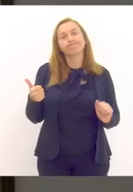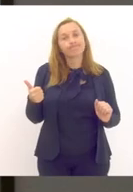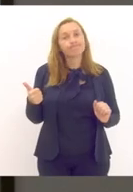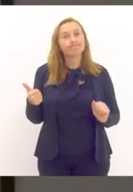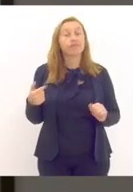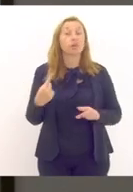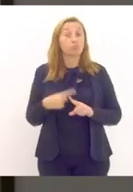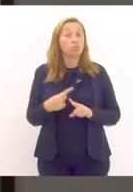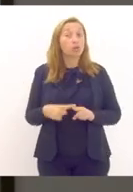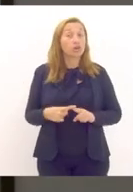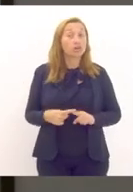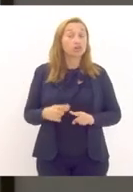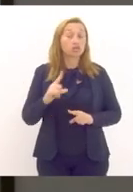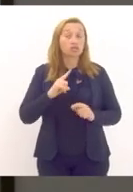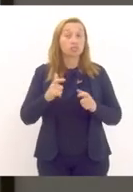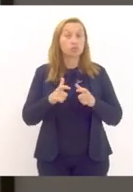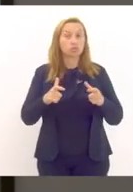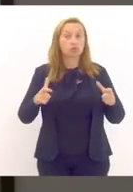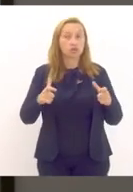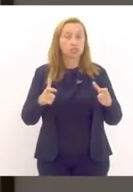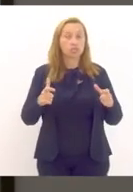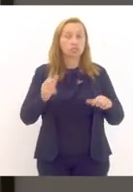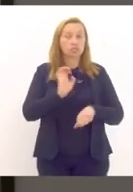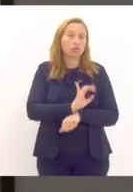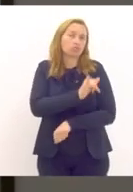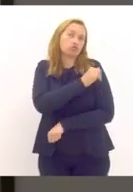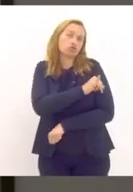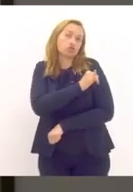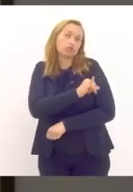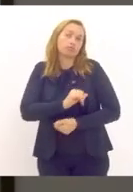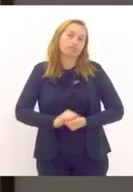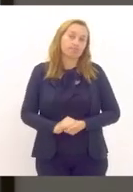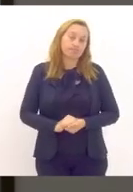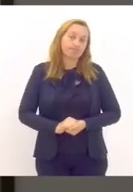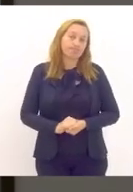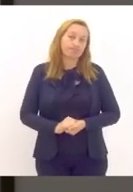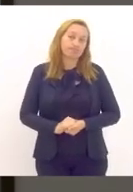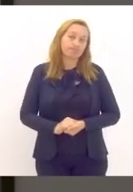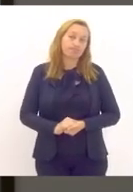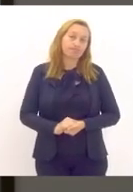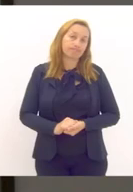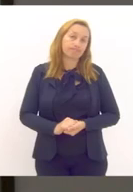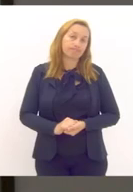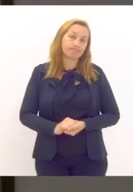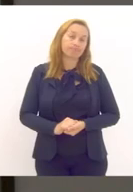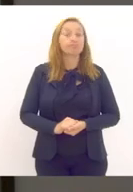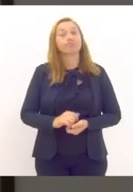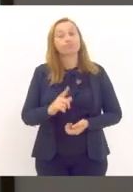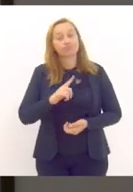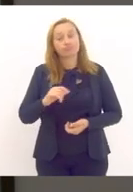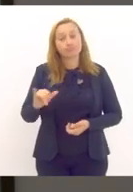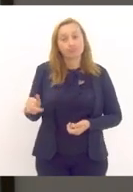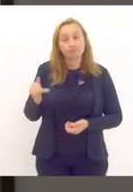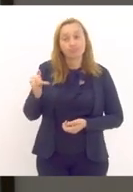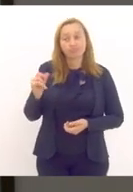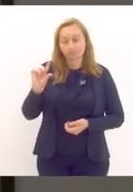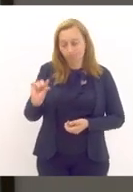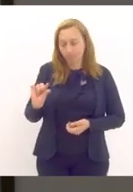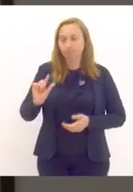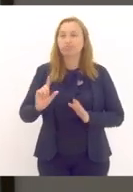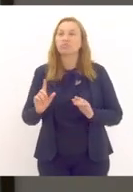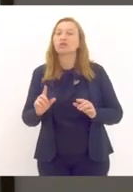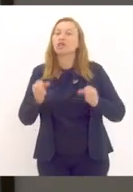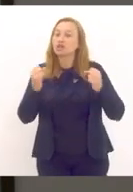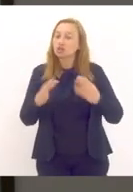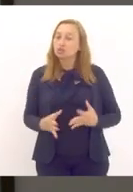Porque nós tivemos crescimento no estado do Rio de Janeiro, porque nós tivemos ainda algum grau de inflação. Isso explica